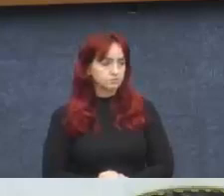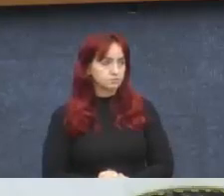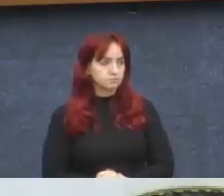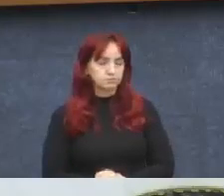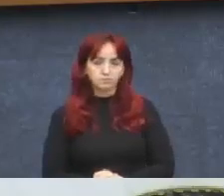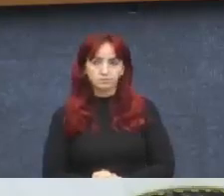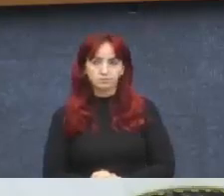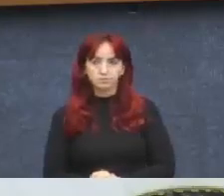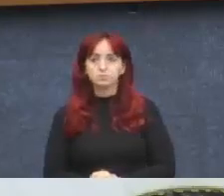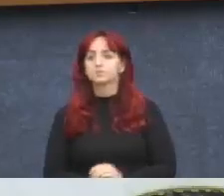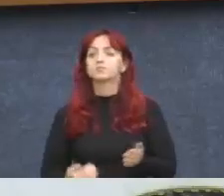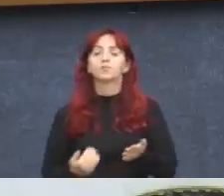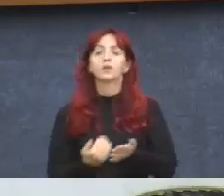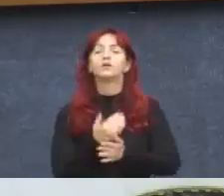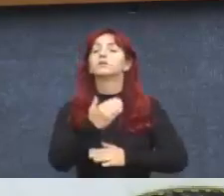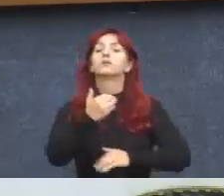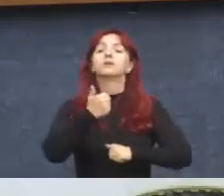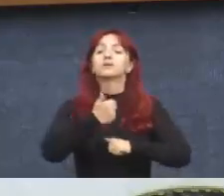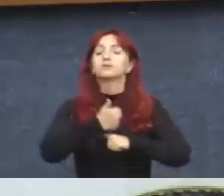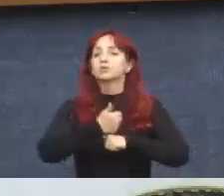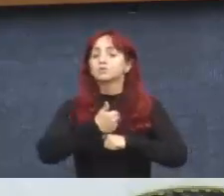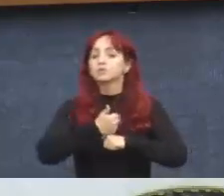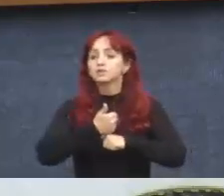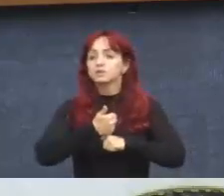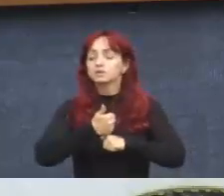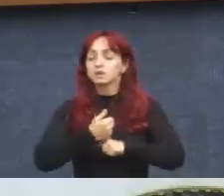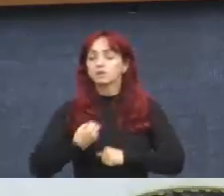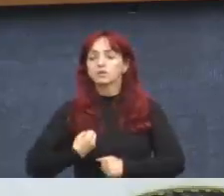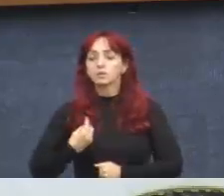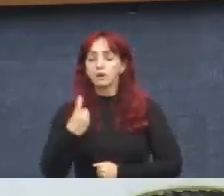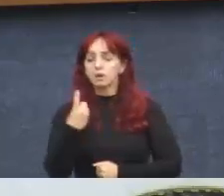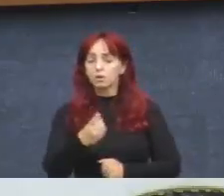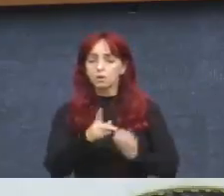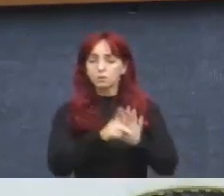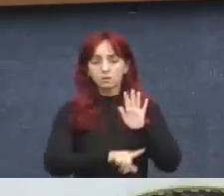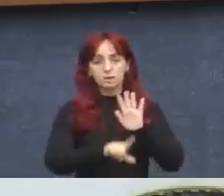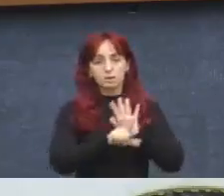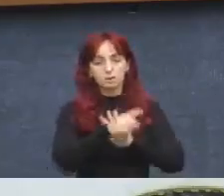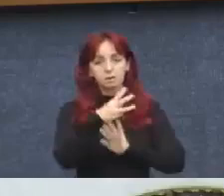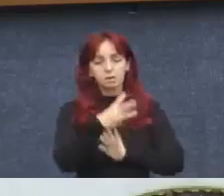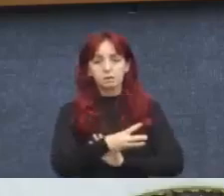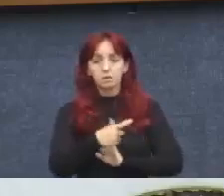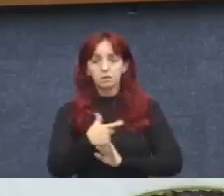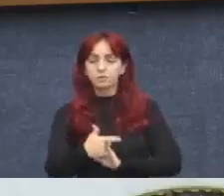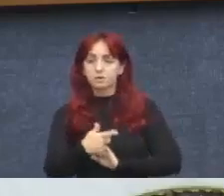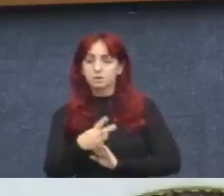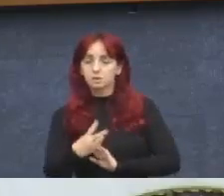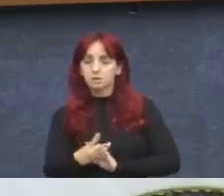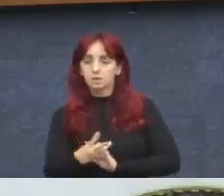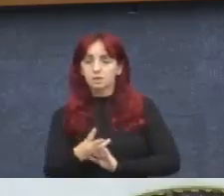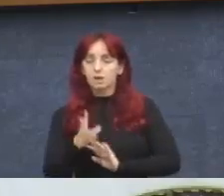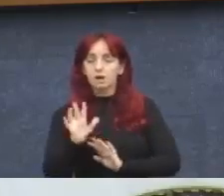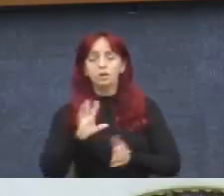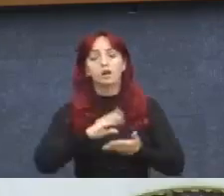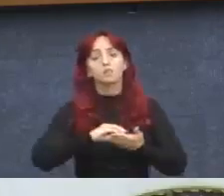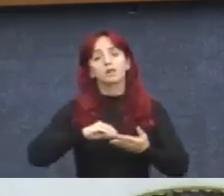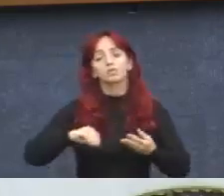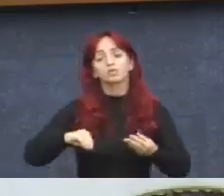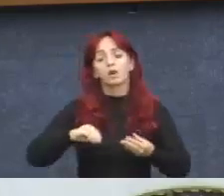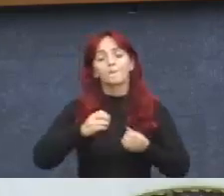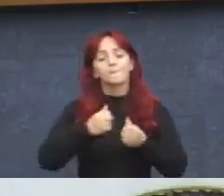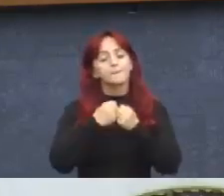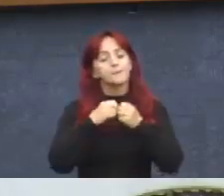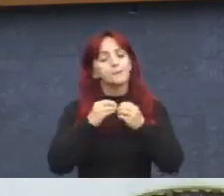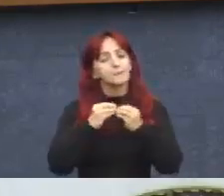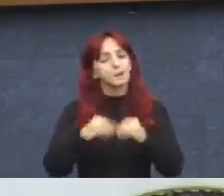Foi aprovado o substitutivo número 1 ao projeto de lei 323 de 2022 e fica prejudicado o